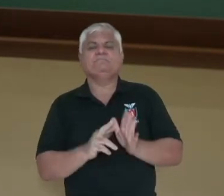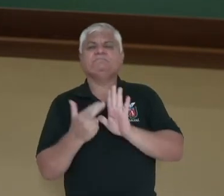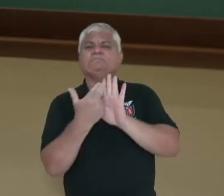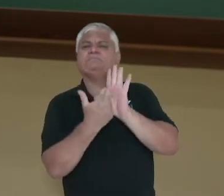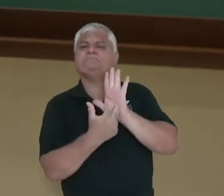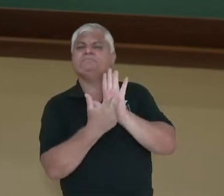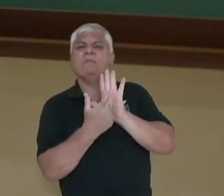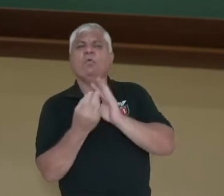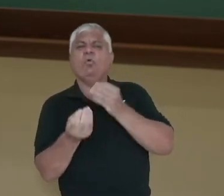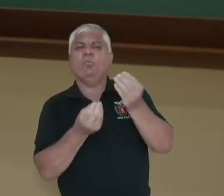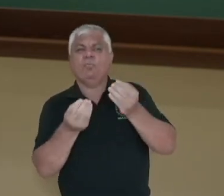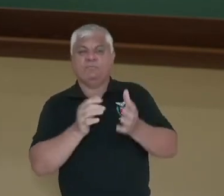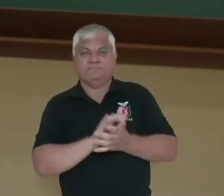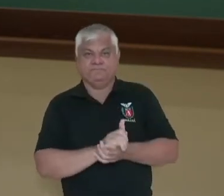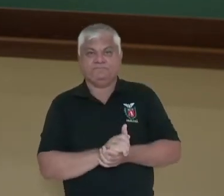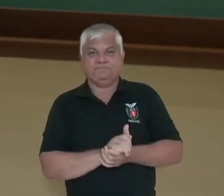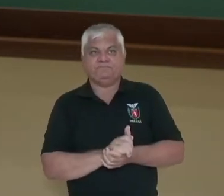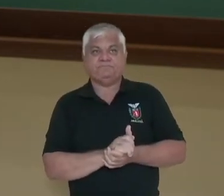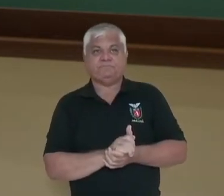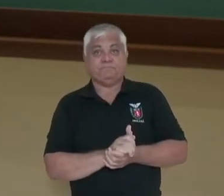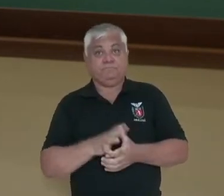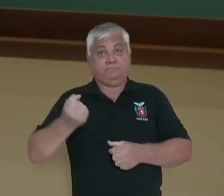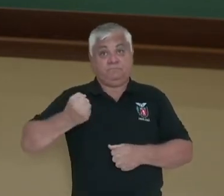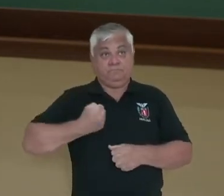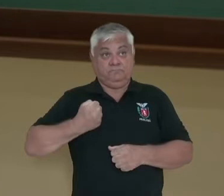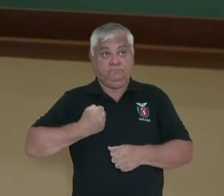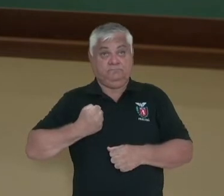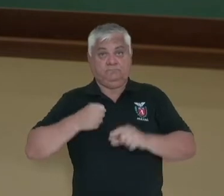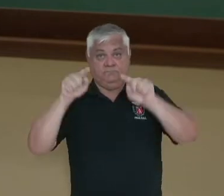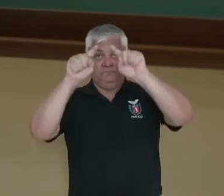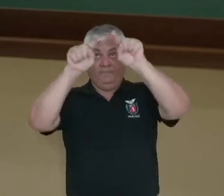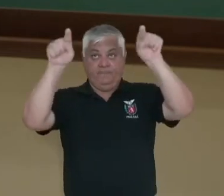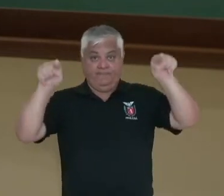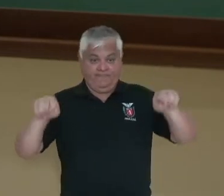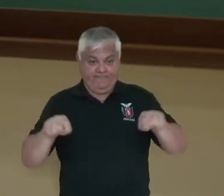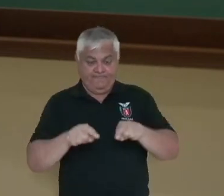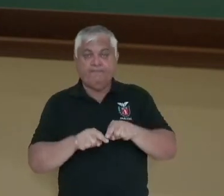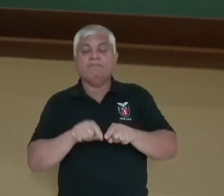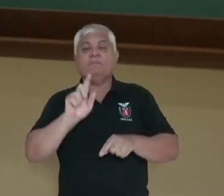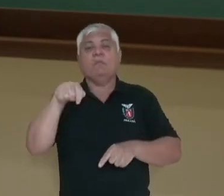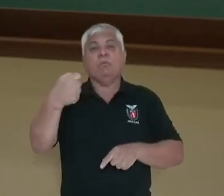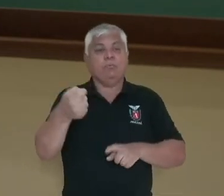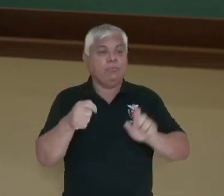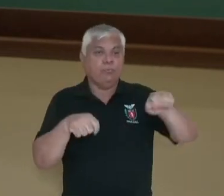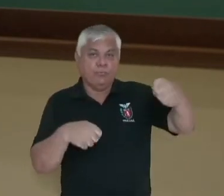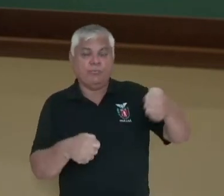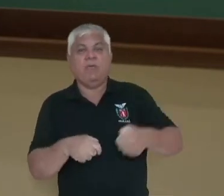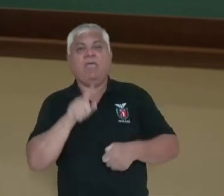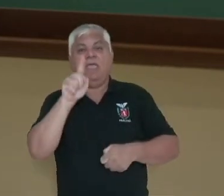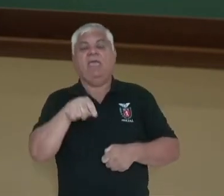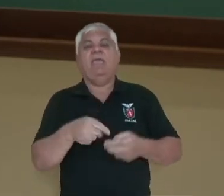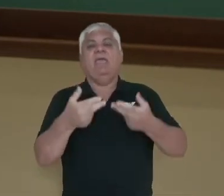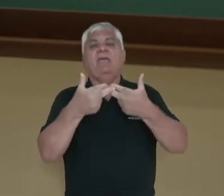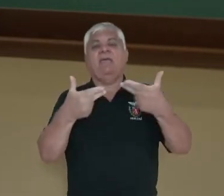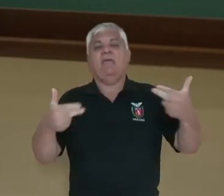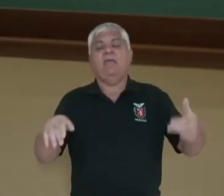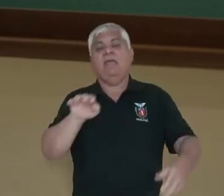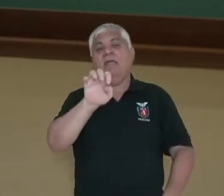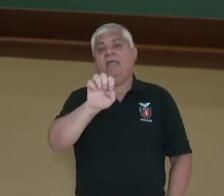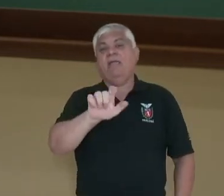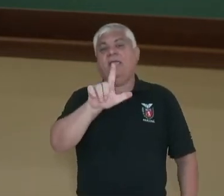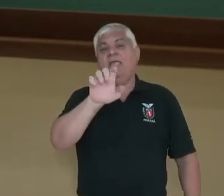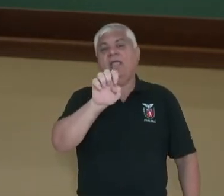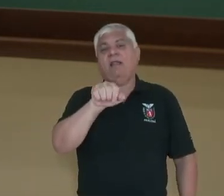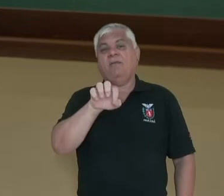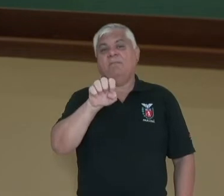Representação genérica. Os números que aparecem na matriz são chamados de elementos ou termos.